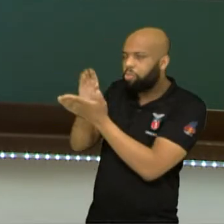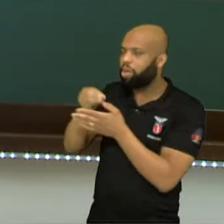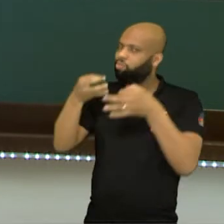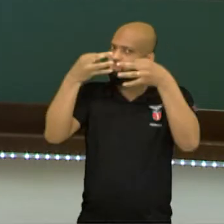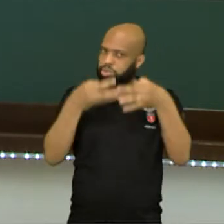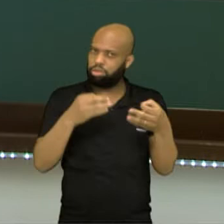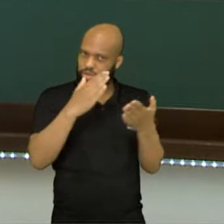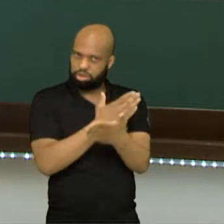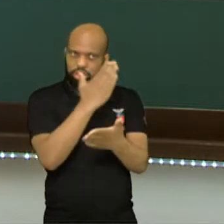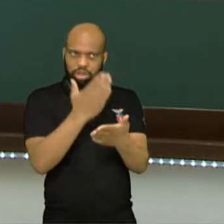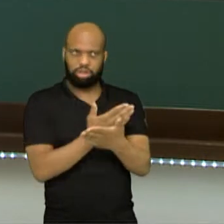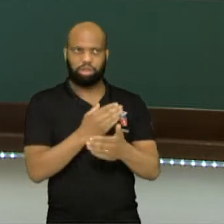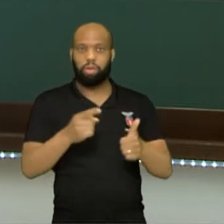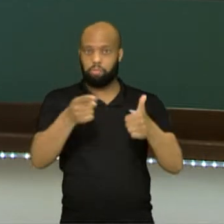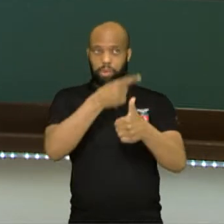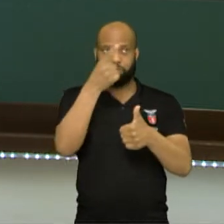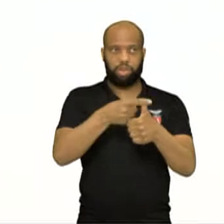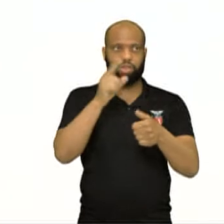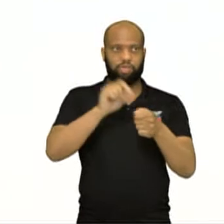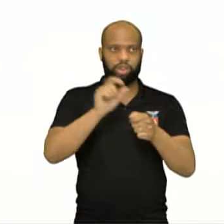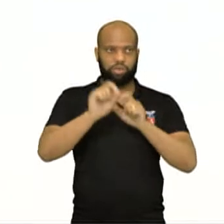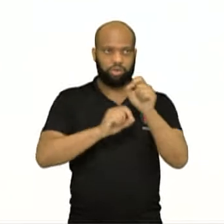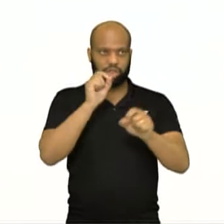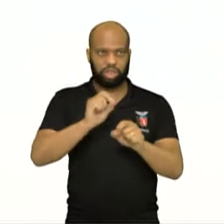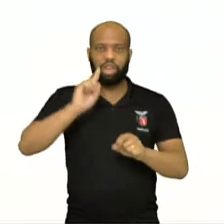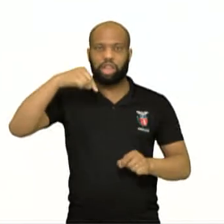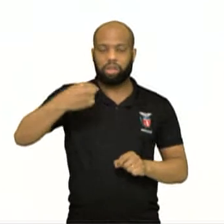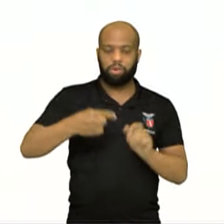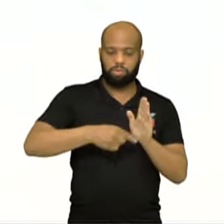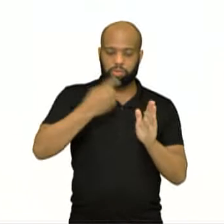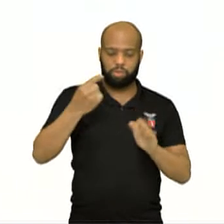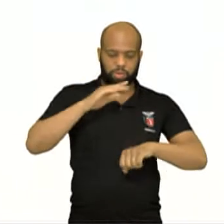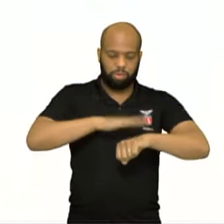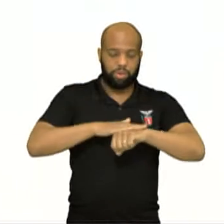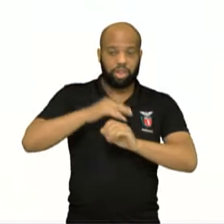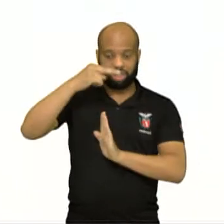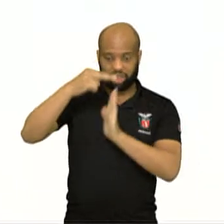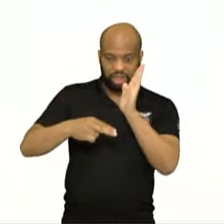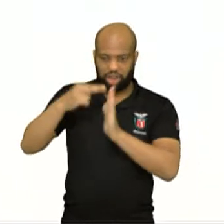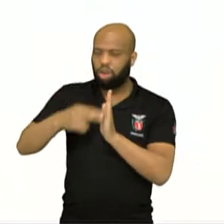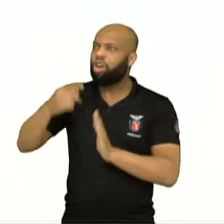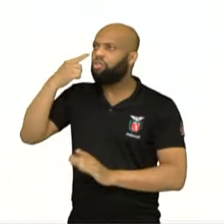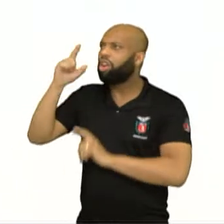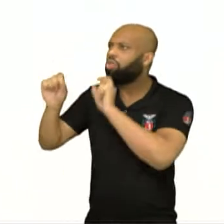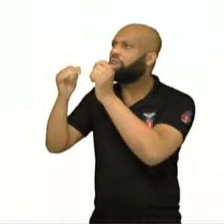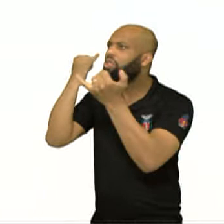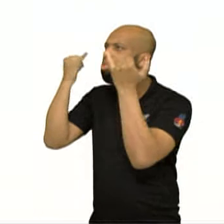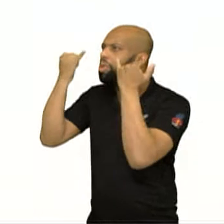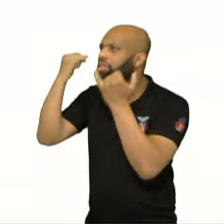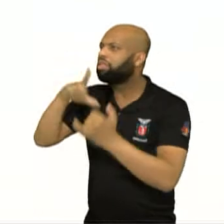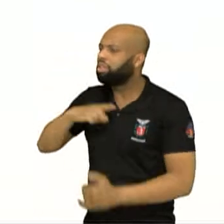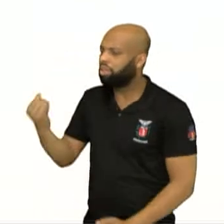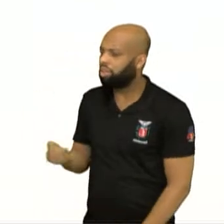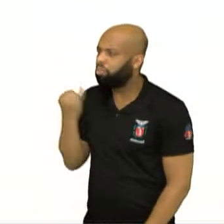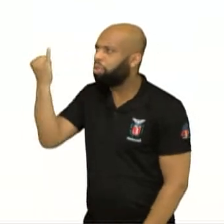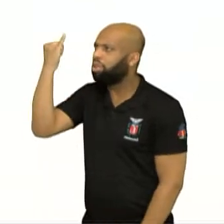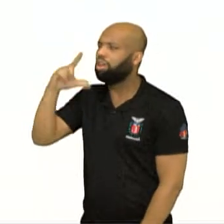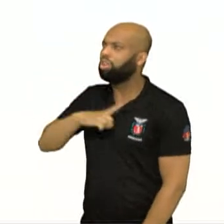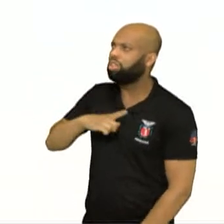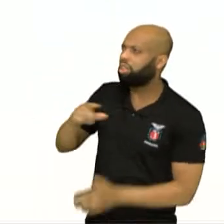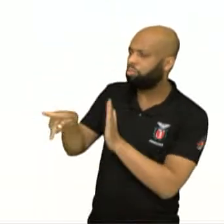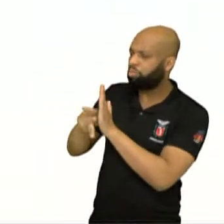capricho. Primeiro, após uma primeira leitura, procure destacar os dados que são fornecidos no